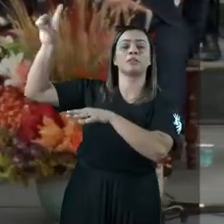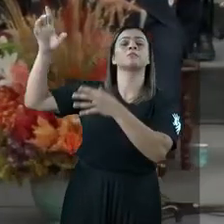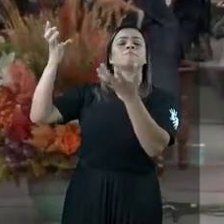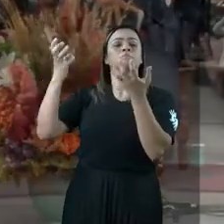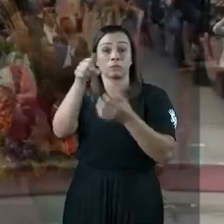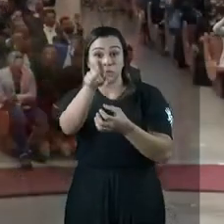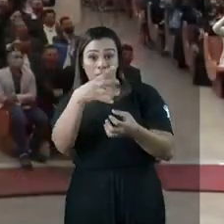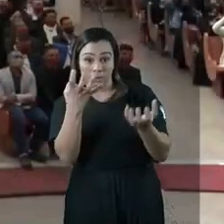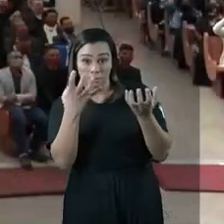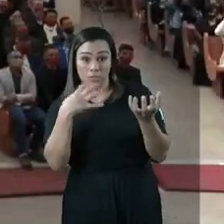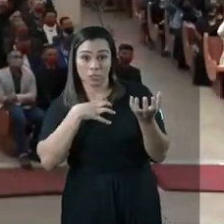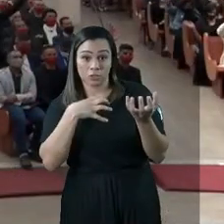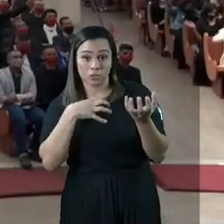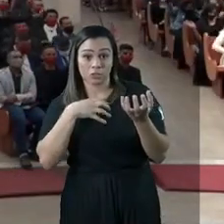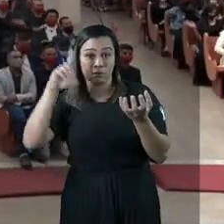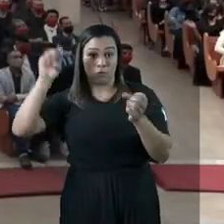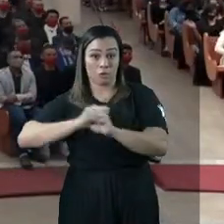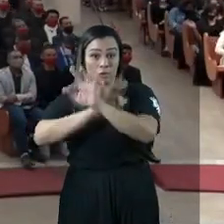estão sentindo essa presença?